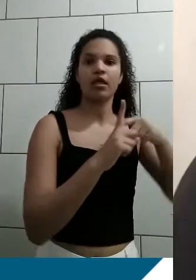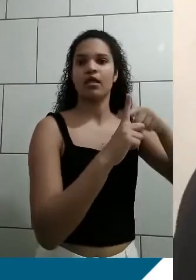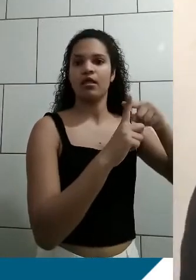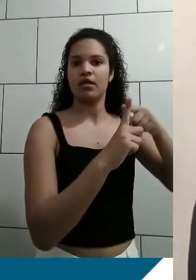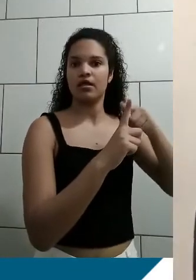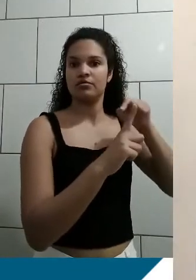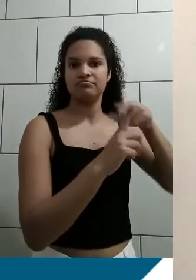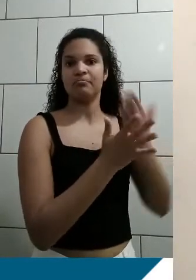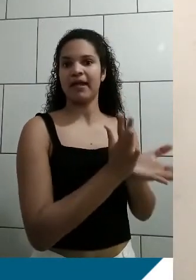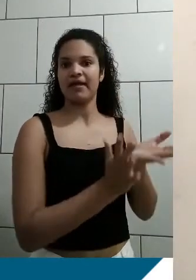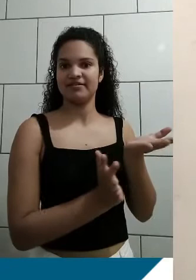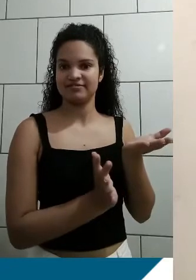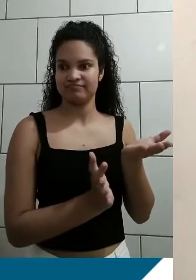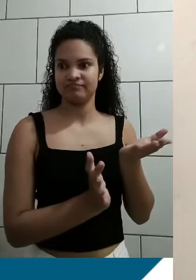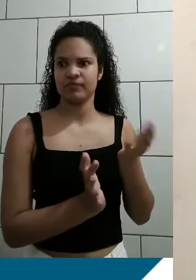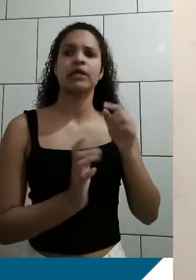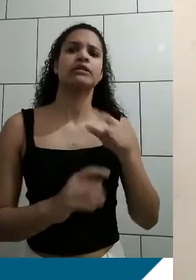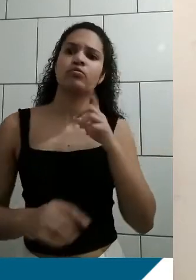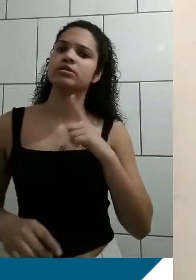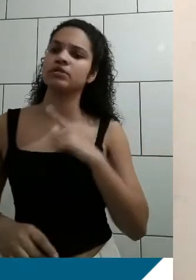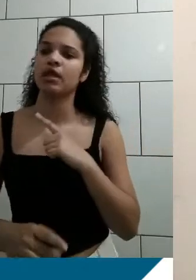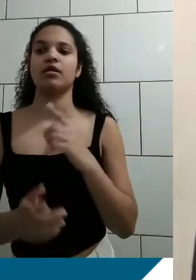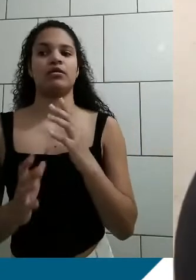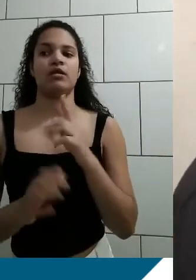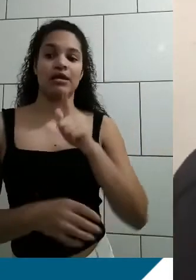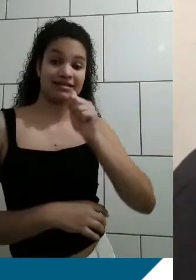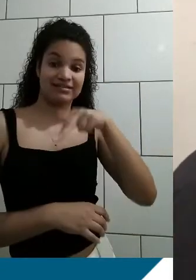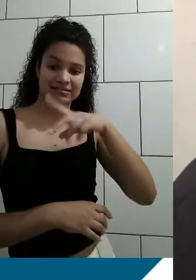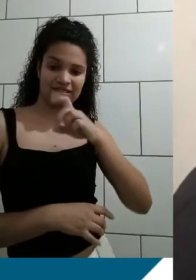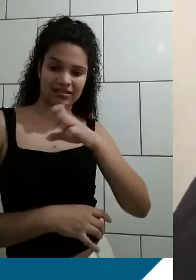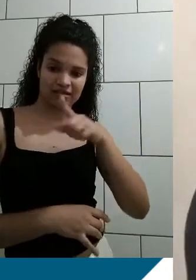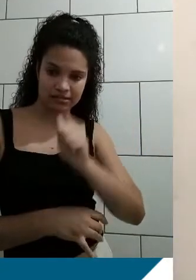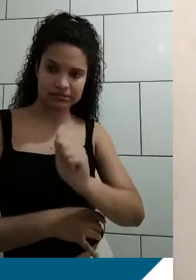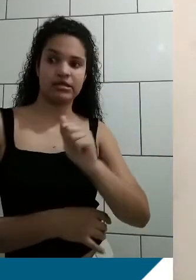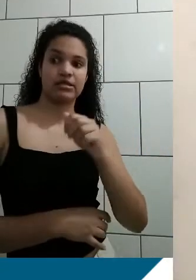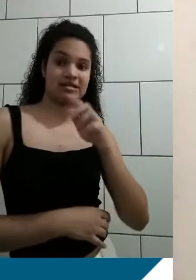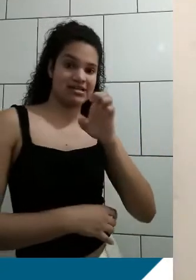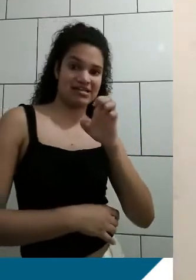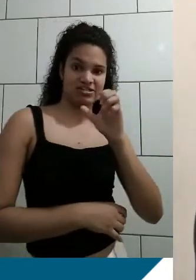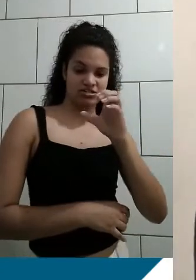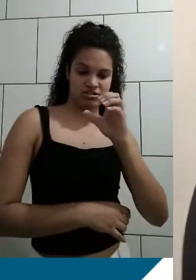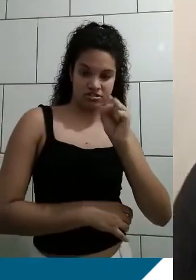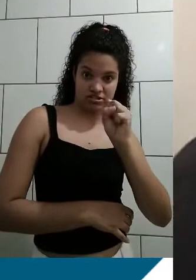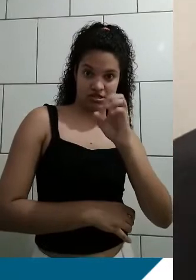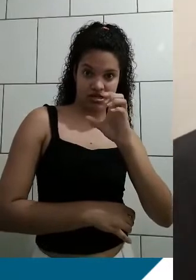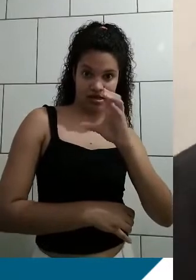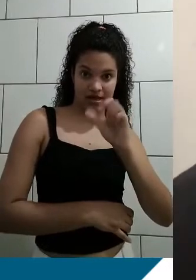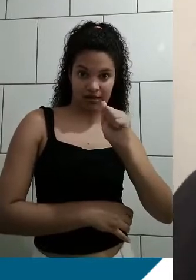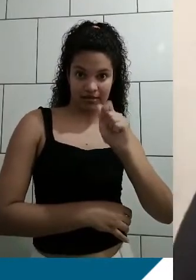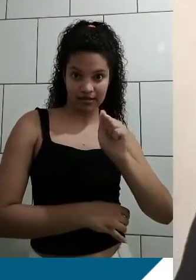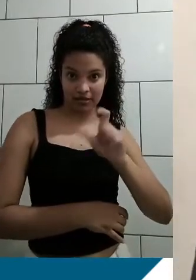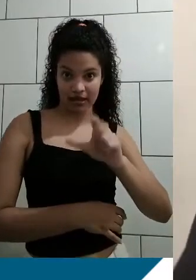os processos eles ocorrem através das transformações, sempre da energia de um tipo em outro. E não